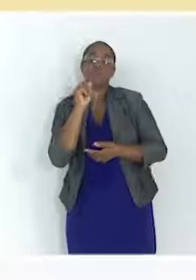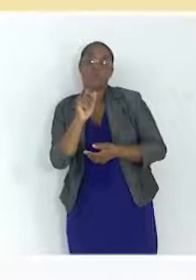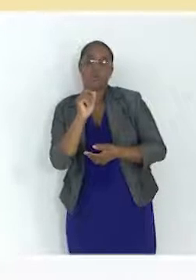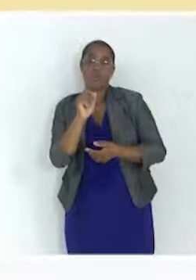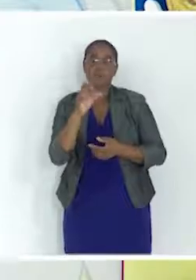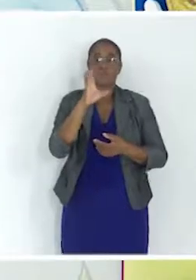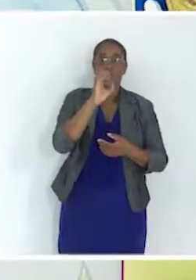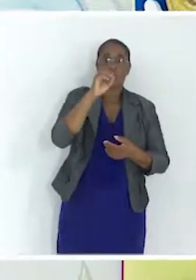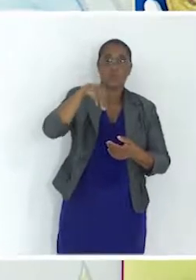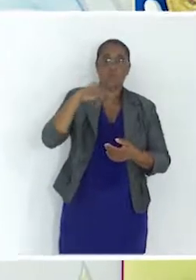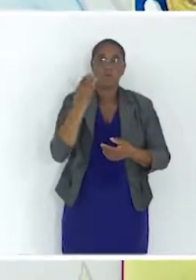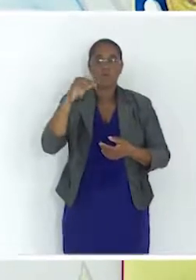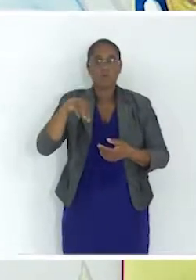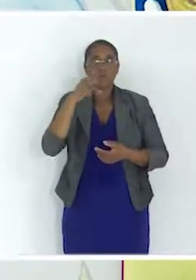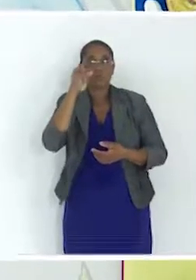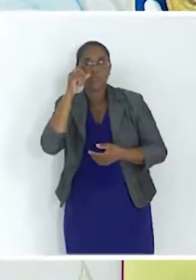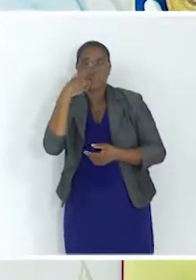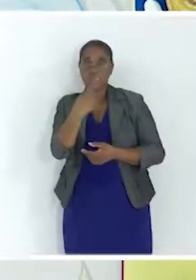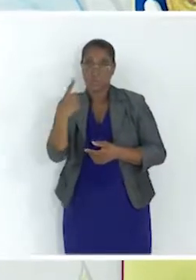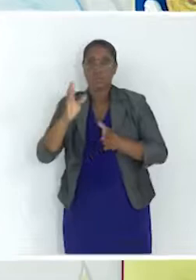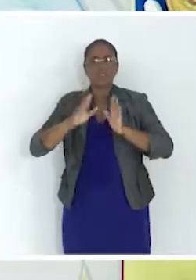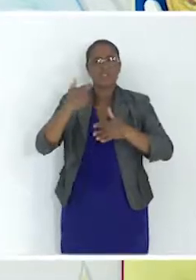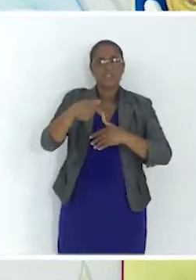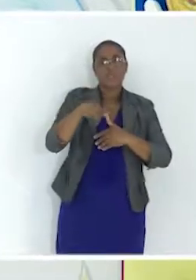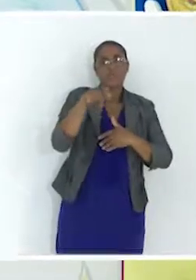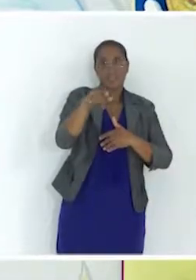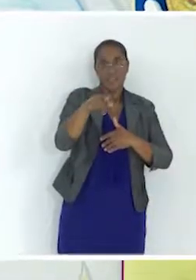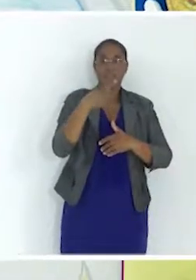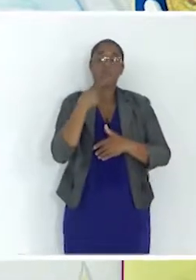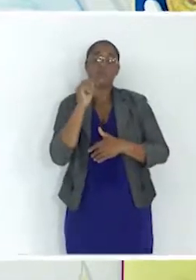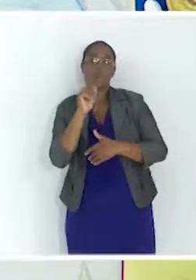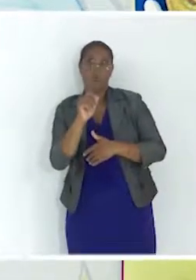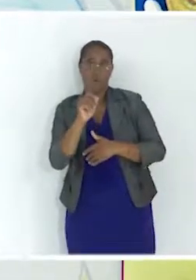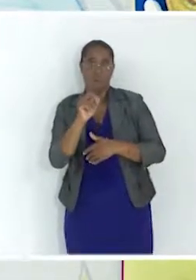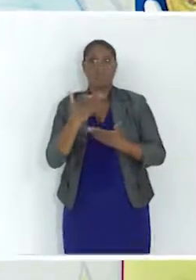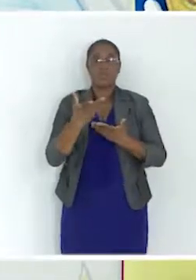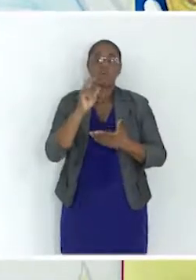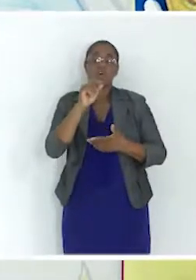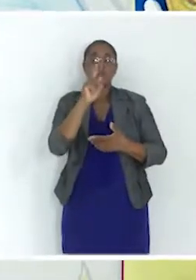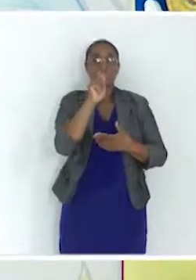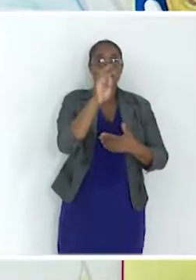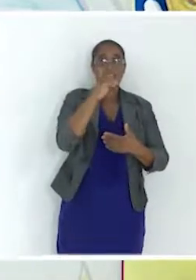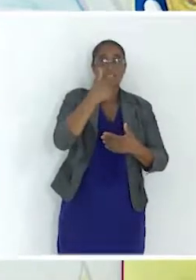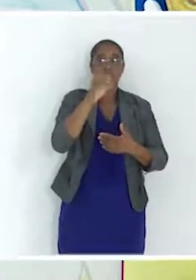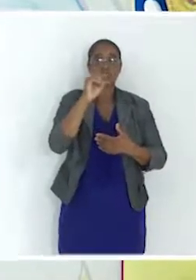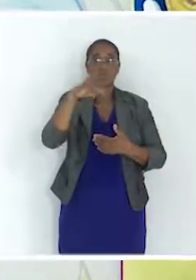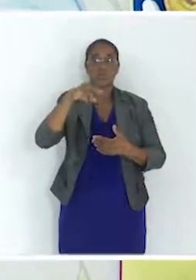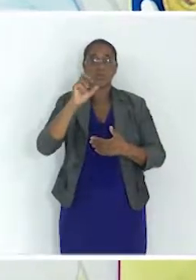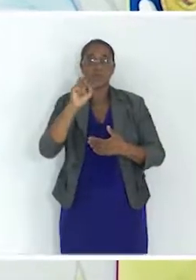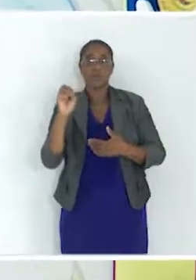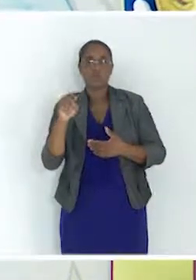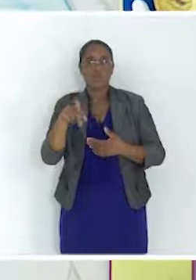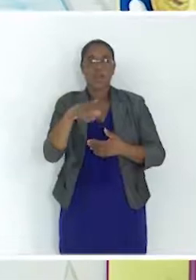singular. Já temos ali um nome, que é o nome estômago. Linha B. Há dois nomes comuns no